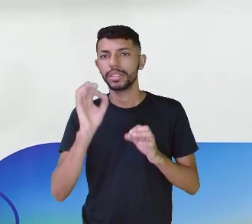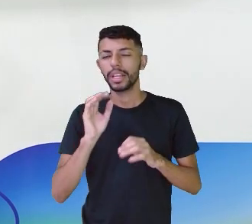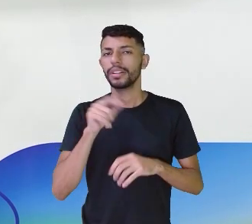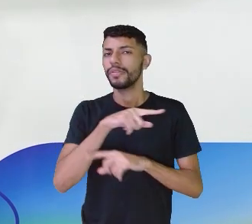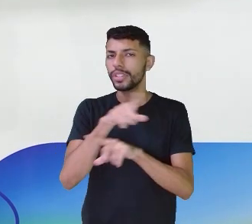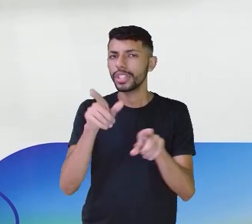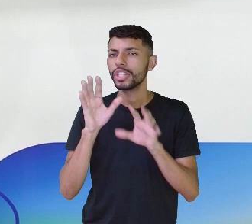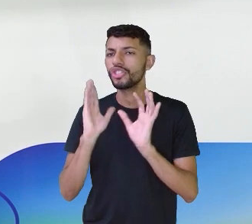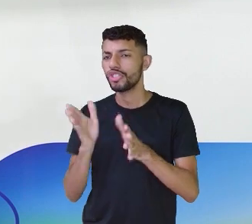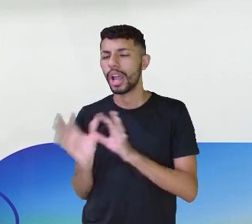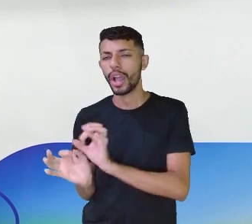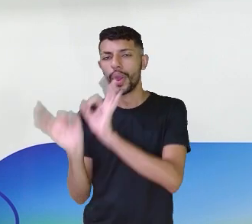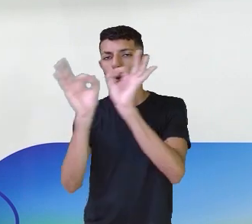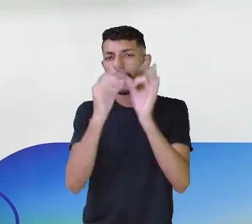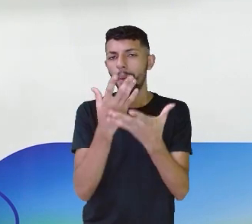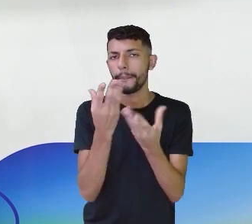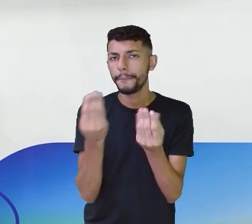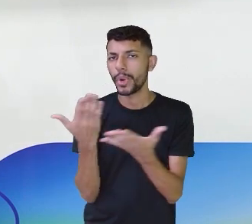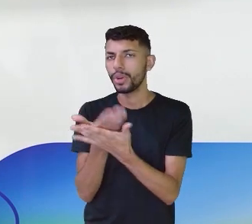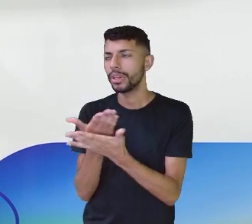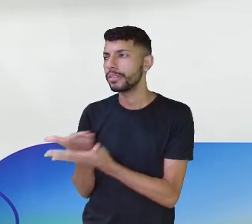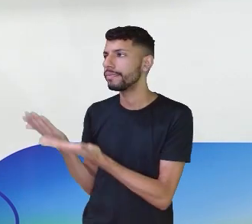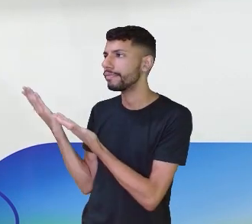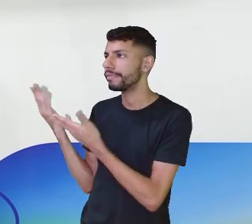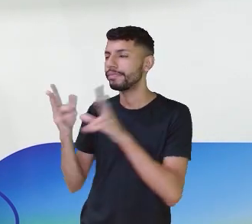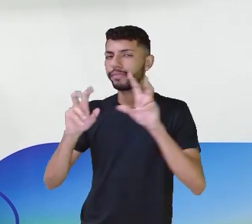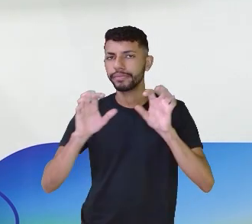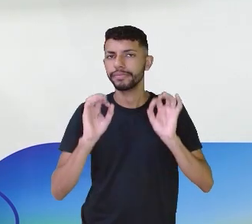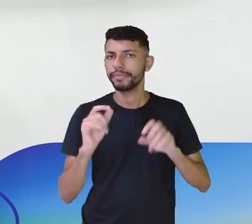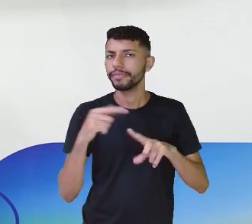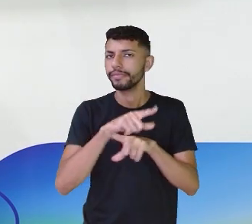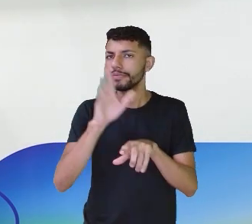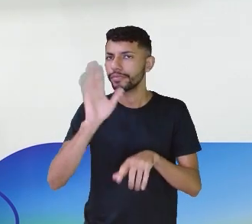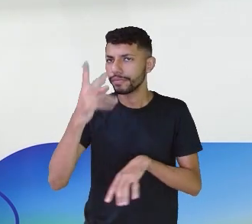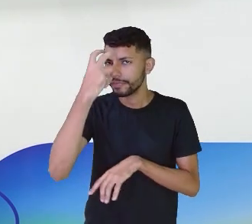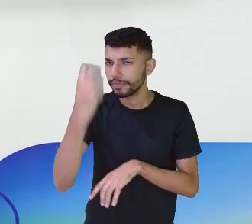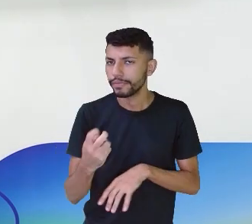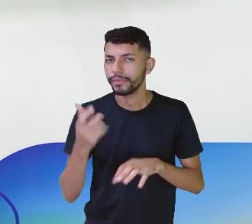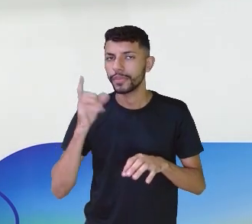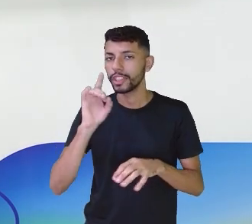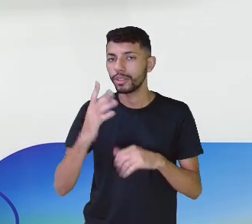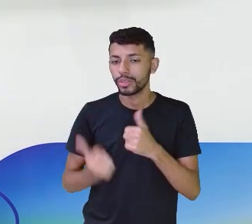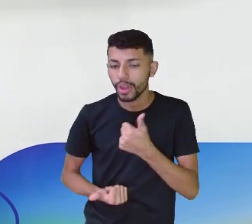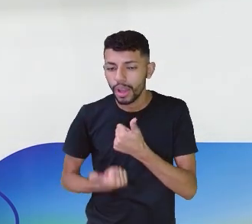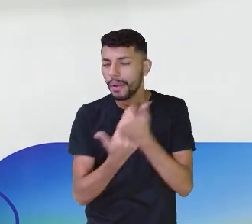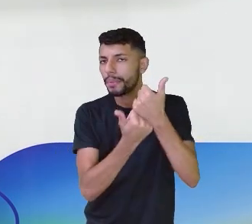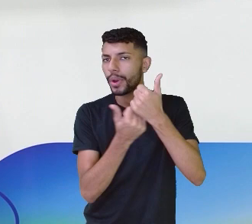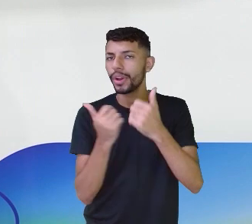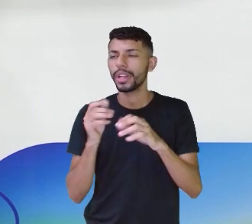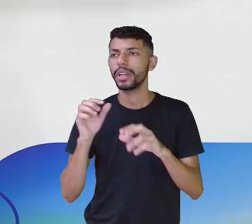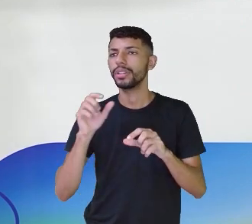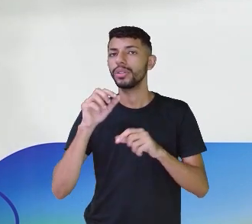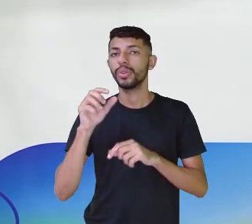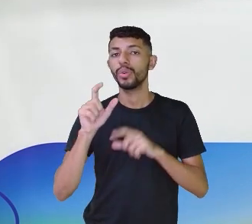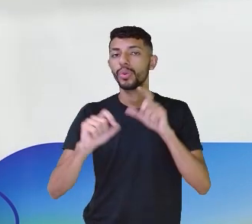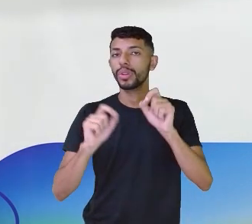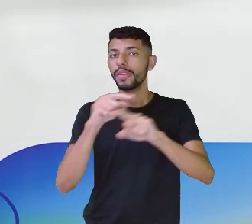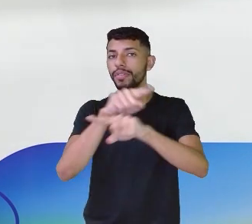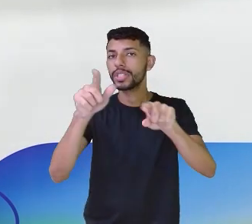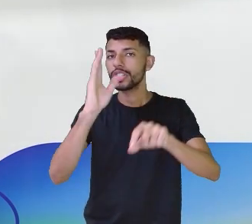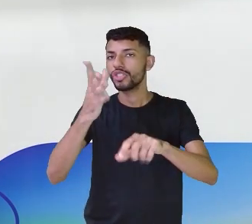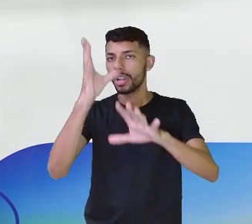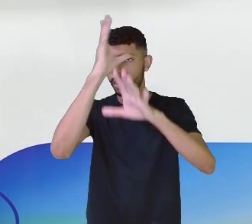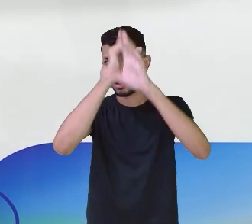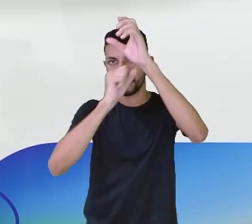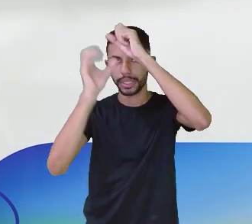então já estão craques. Eu só estou reforçando o que você já aprendeu. Então eu